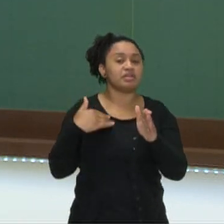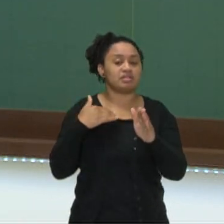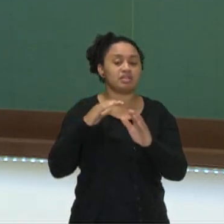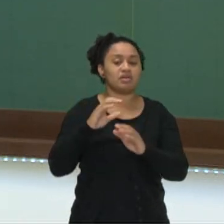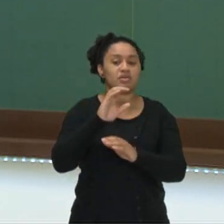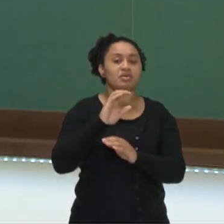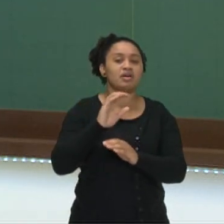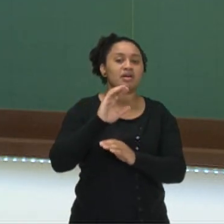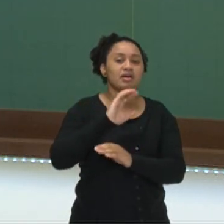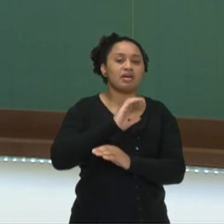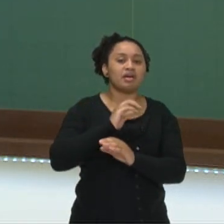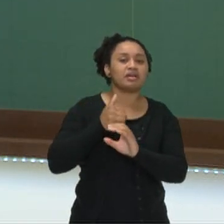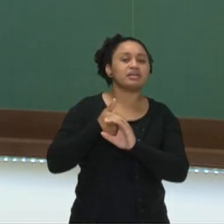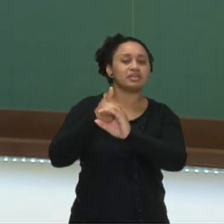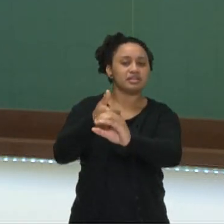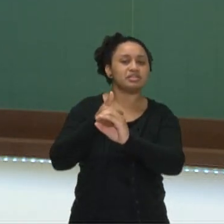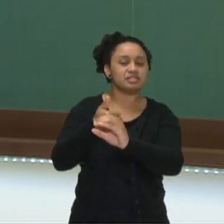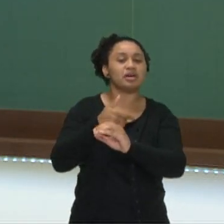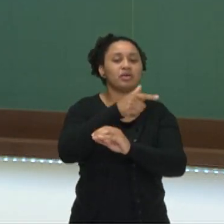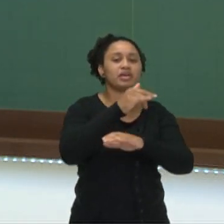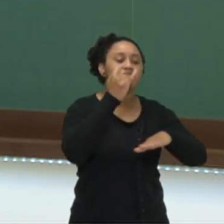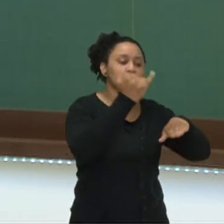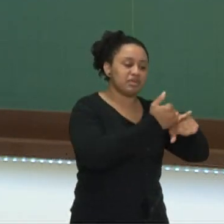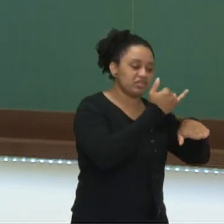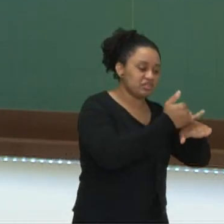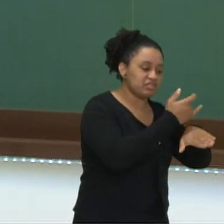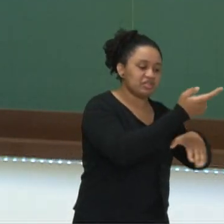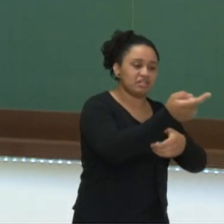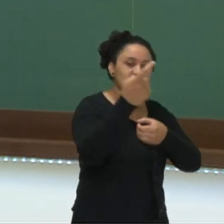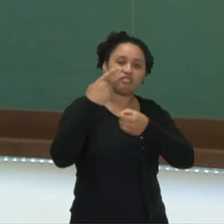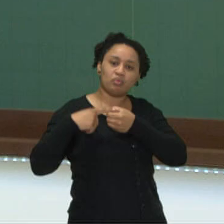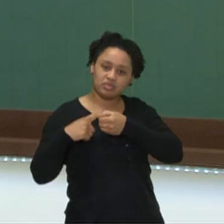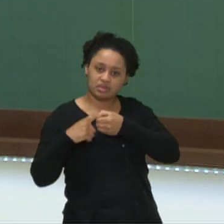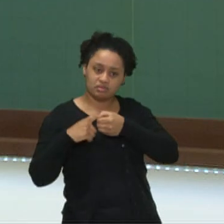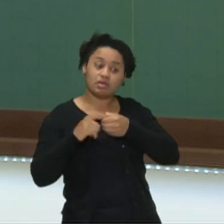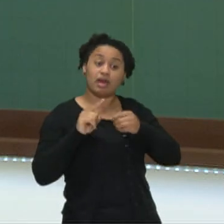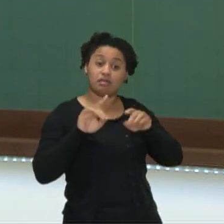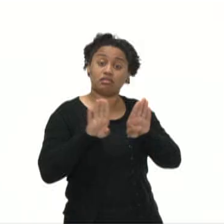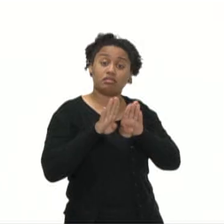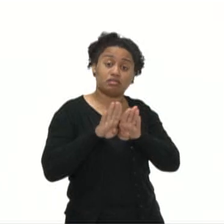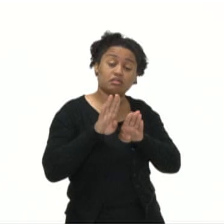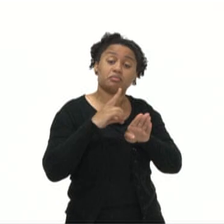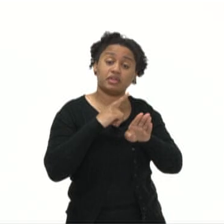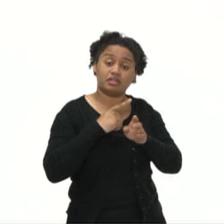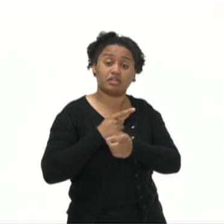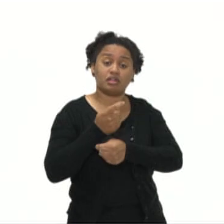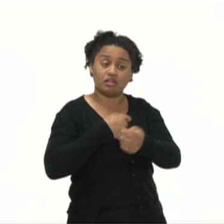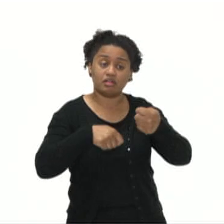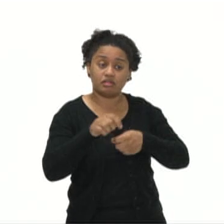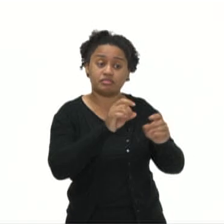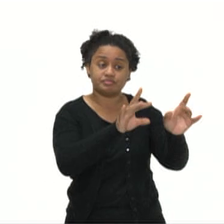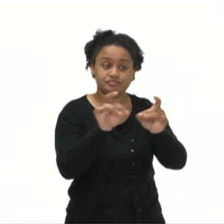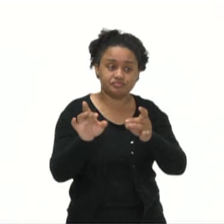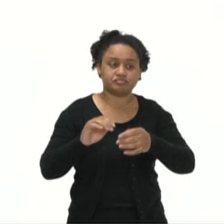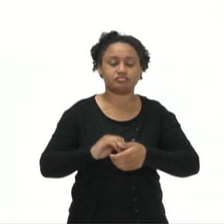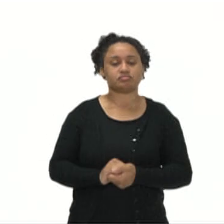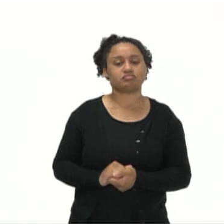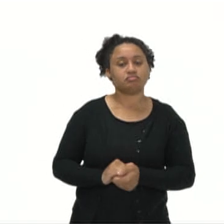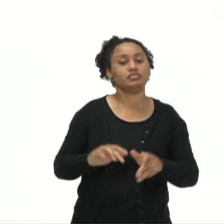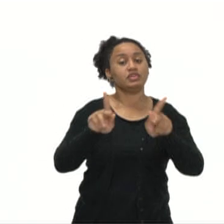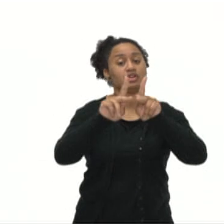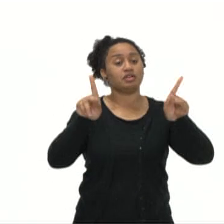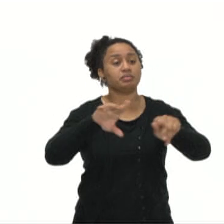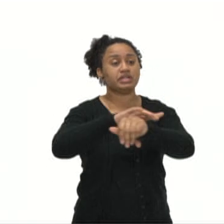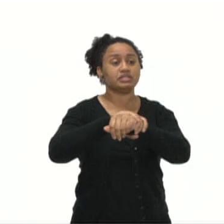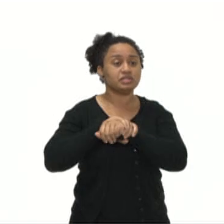em Jerusalém e voltando. Então, a gente também tem relações comerciais por conta das cruzadas, né? E a paz e segurança eram garantidas